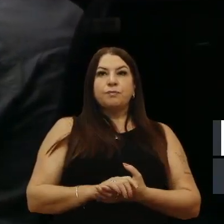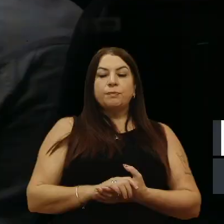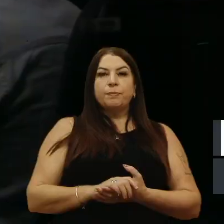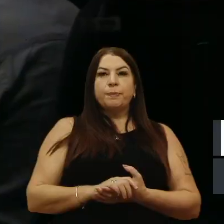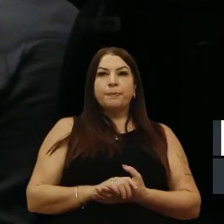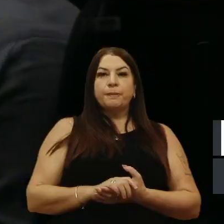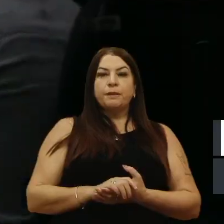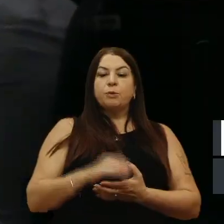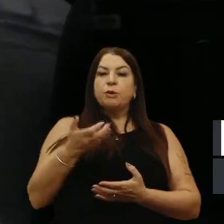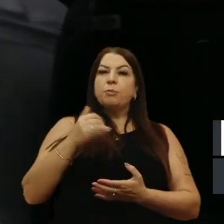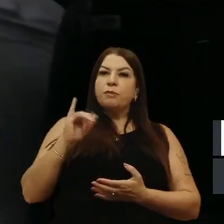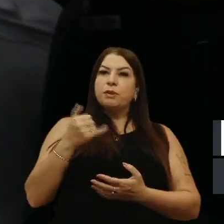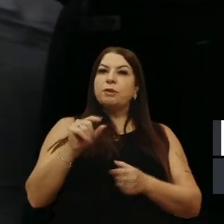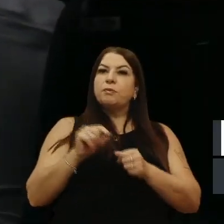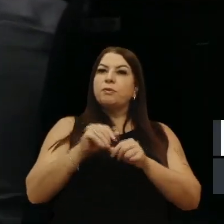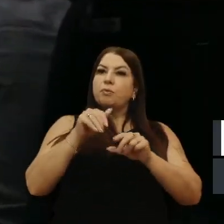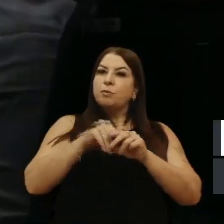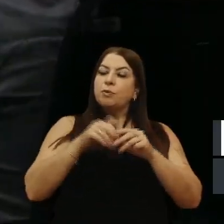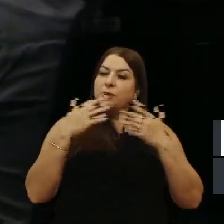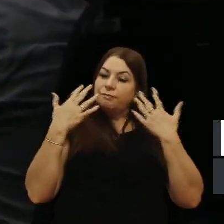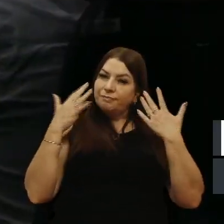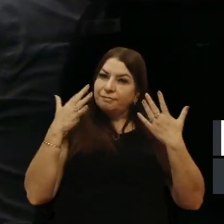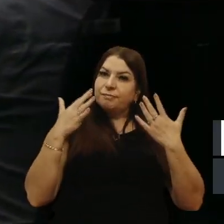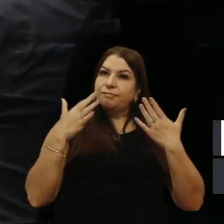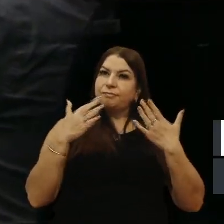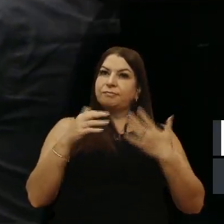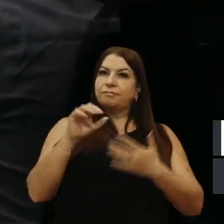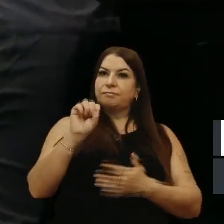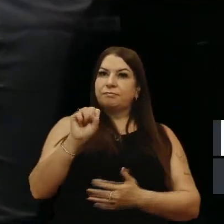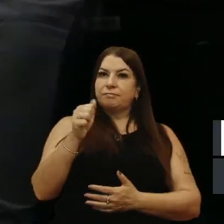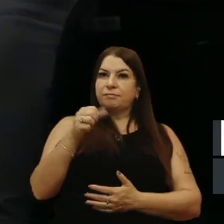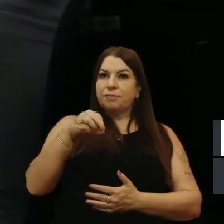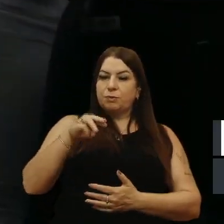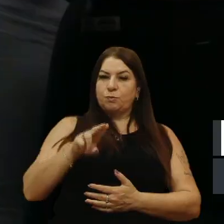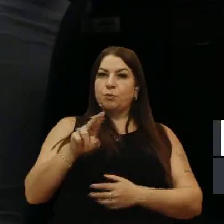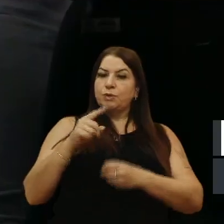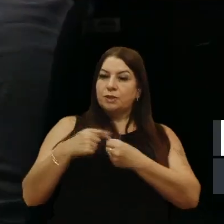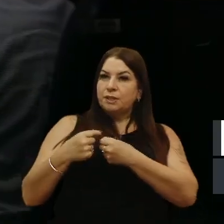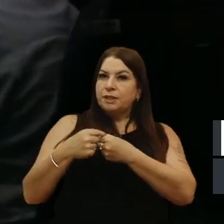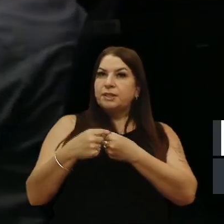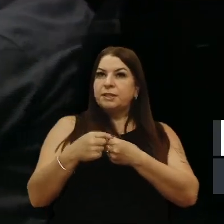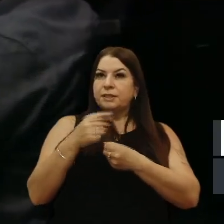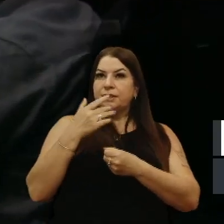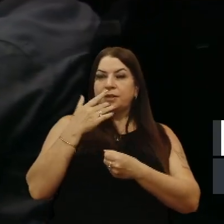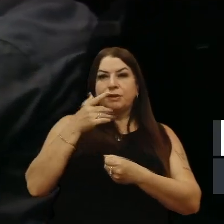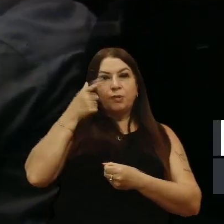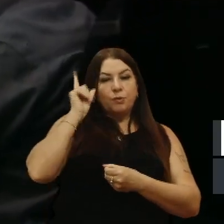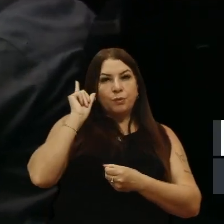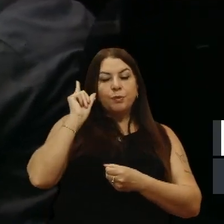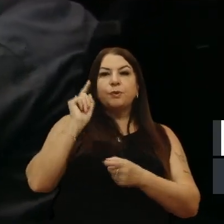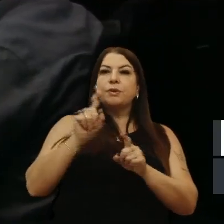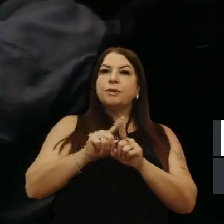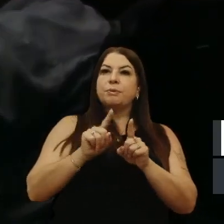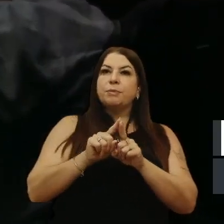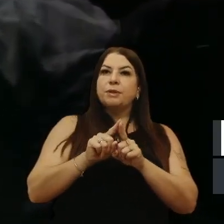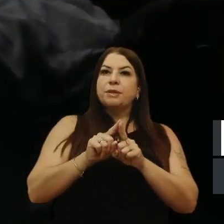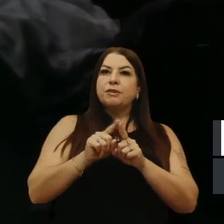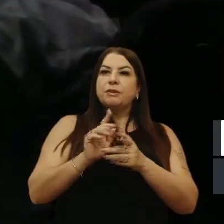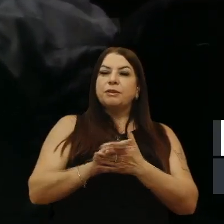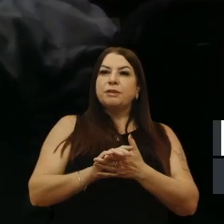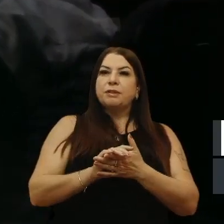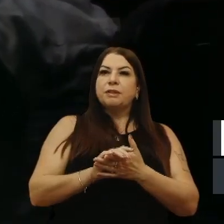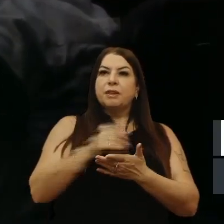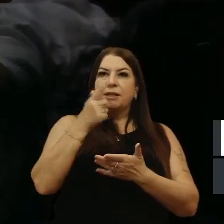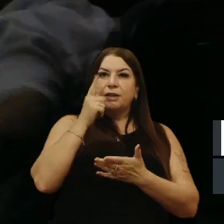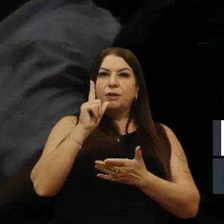Mas eu queria aproveitar para fazer um voto de congratulações ao SAMU da nossa cidade, que na tarde de ontem recebeu uma